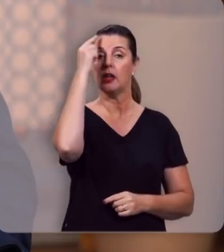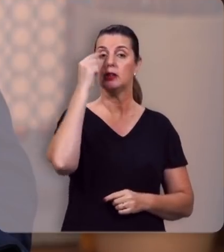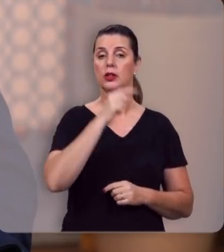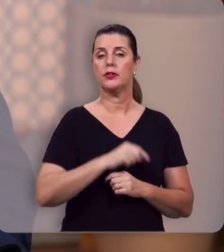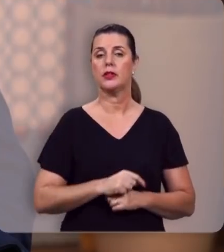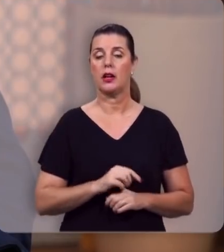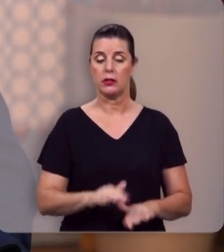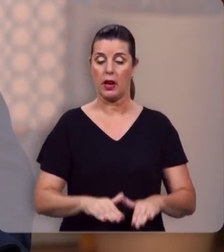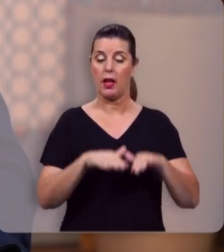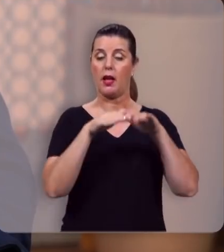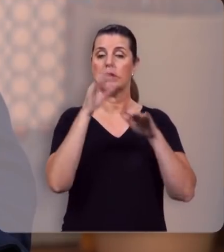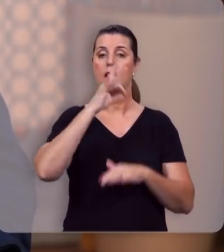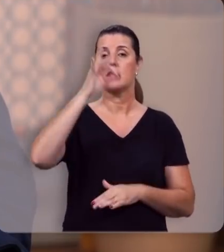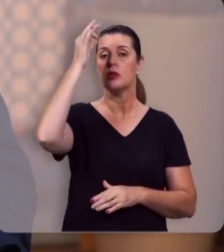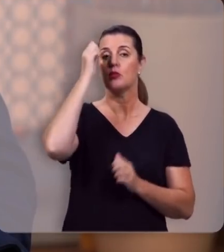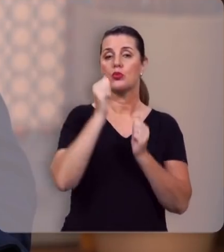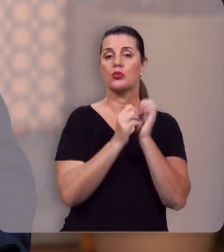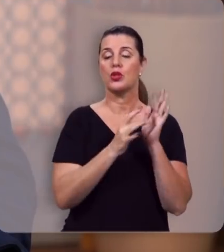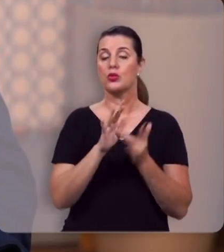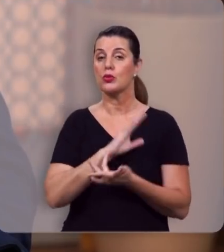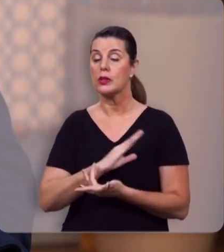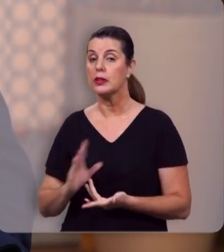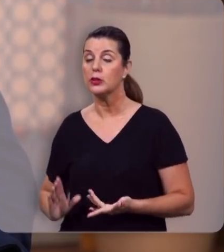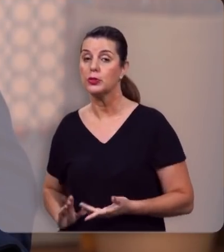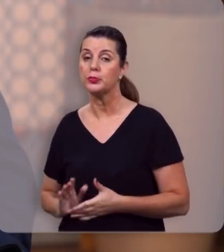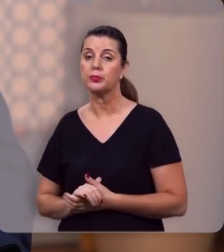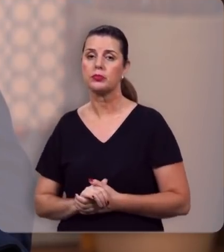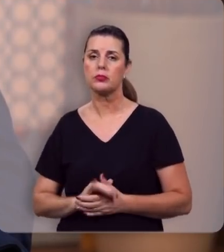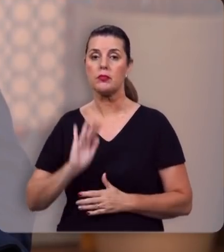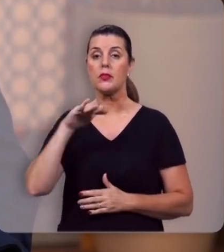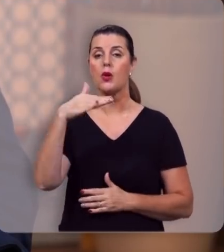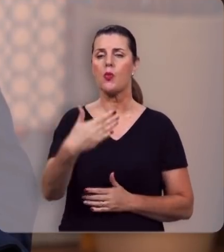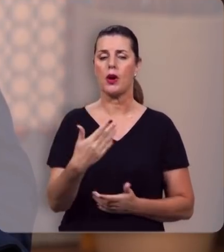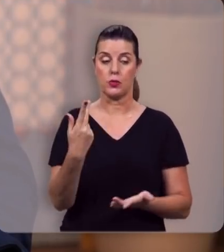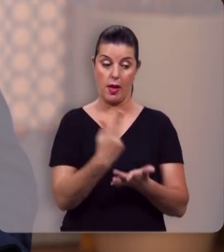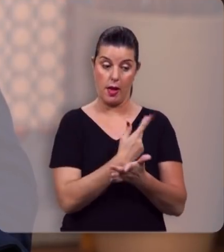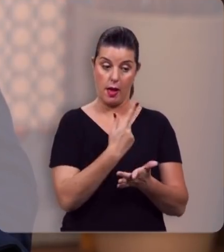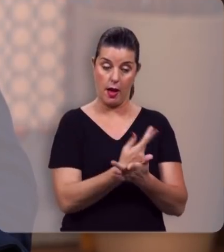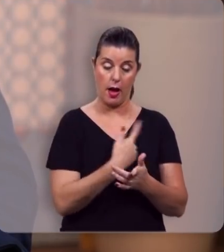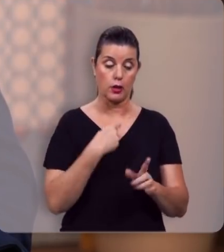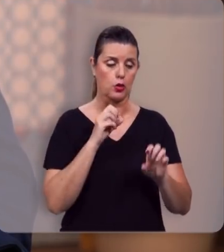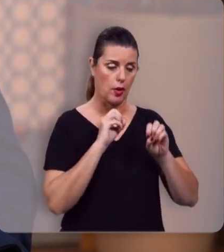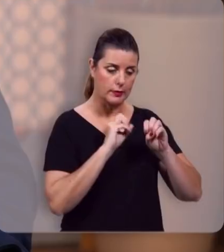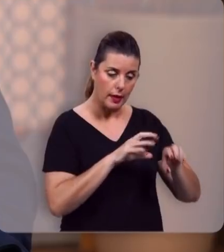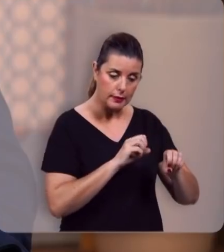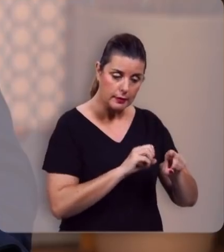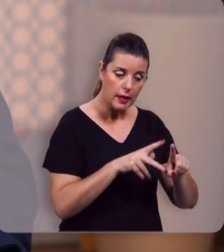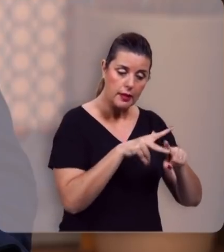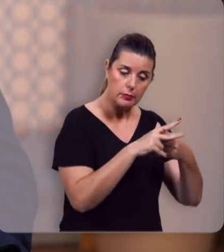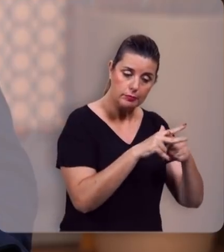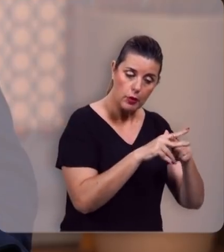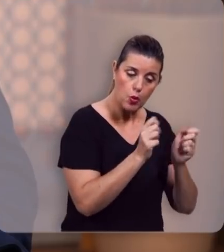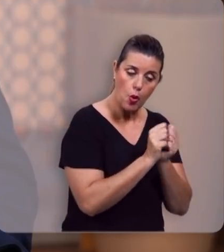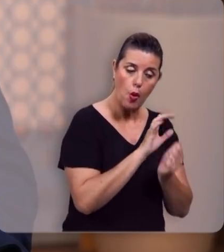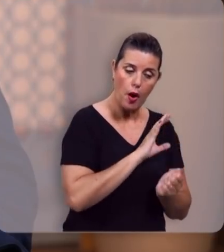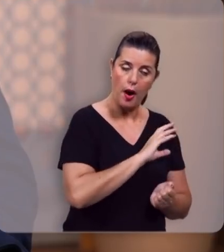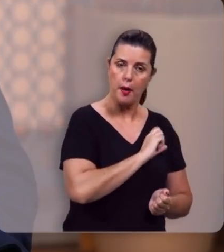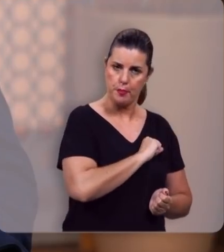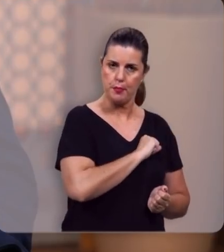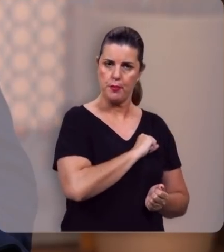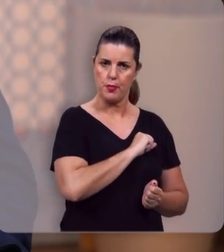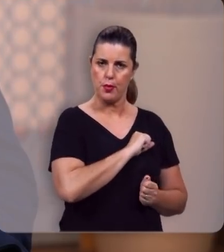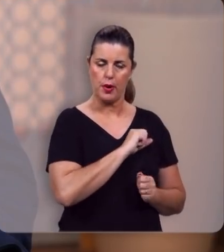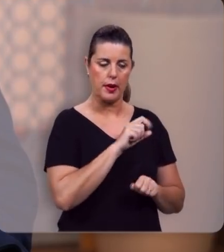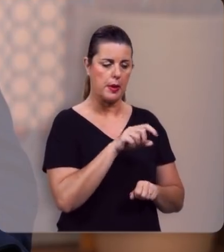santificação, crescimento espiritual em Cristo Jesus. E quando eles errarem, nós os disciplinamos com amor, visando